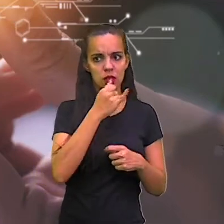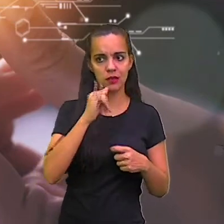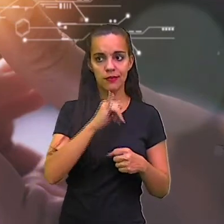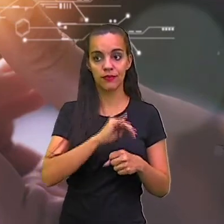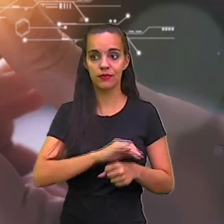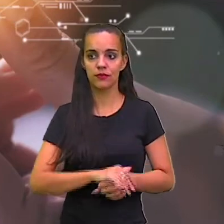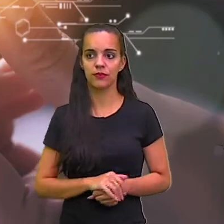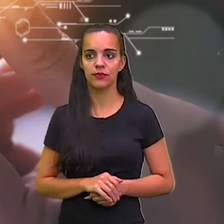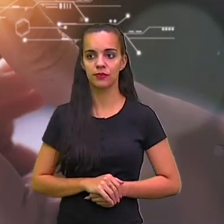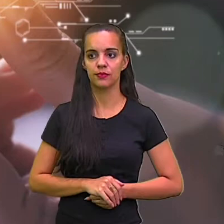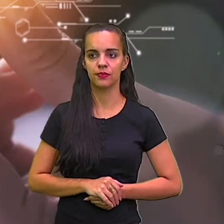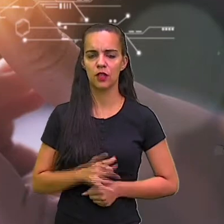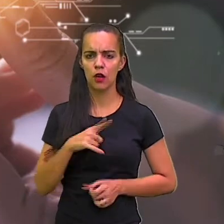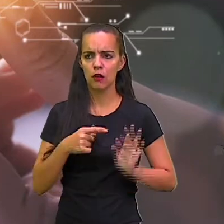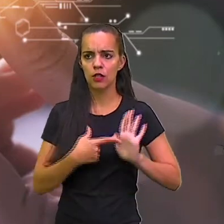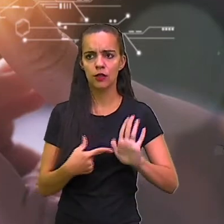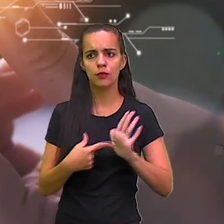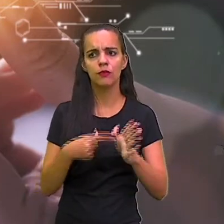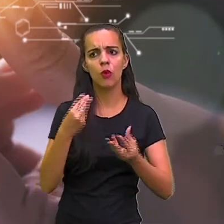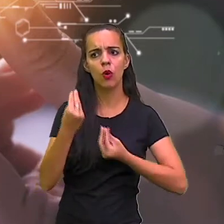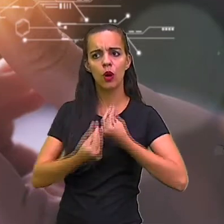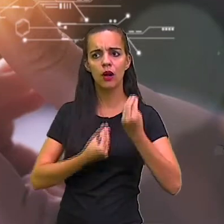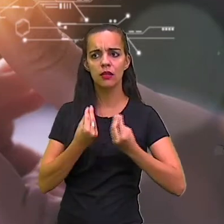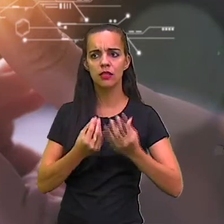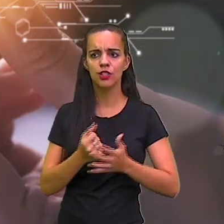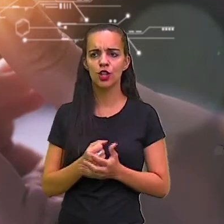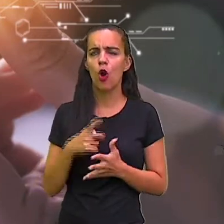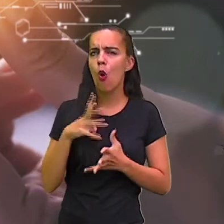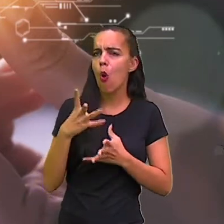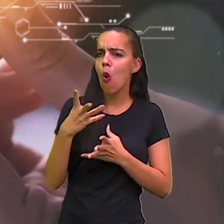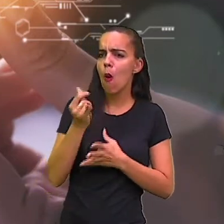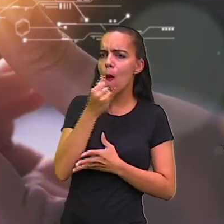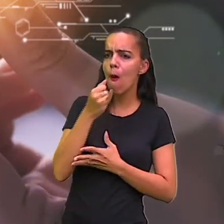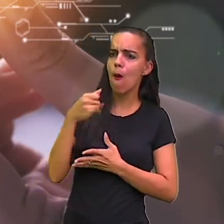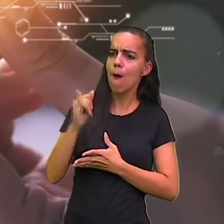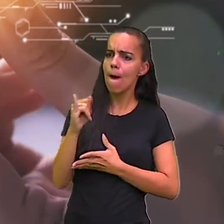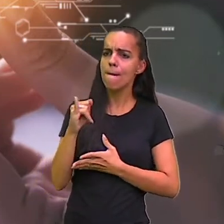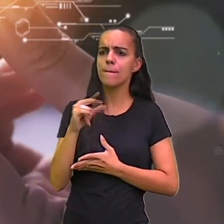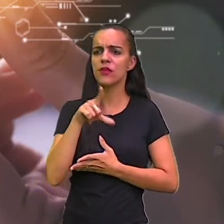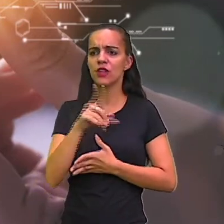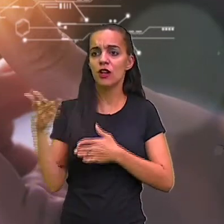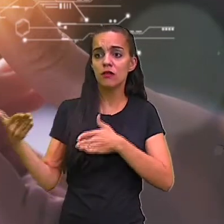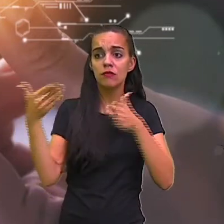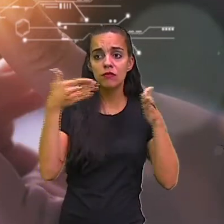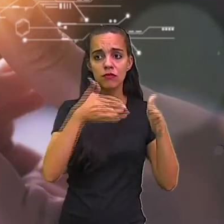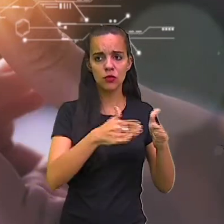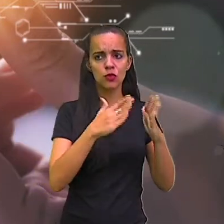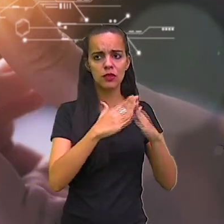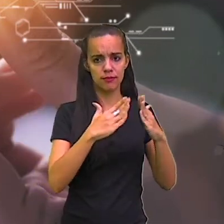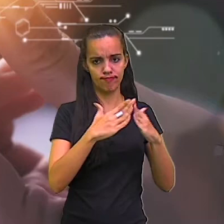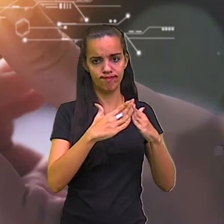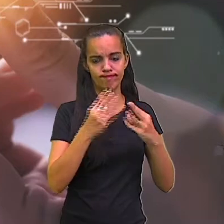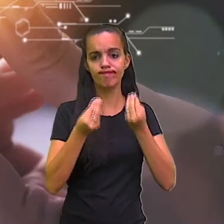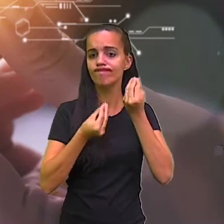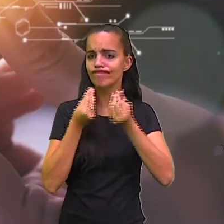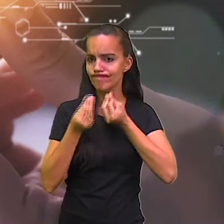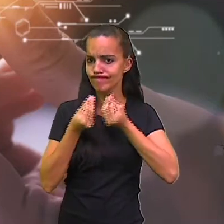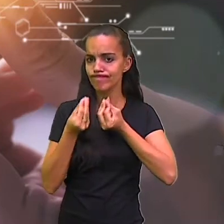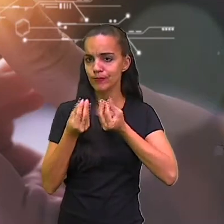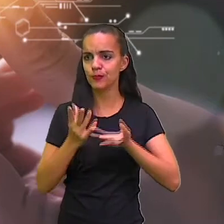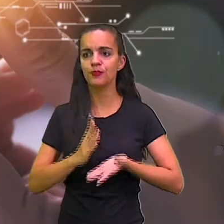observarão como que funcionam como a energia elétrica vai chegar lá na nossa